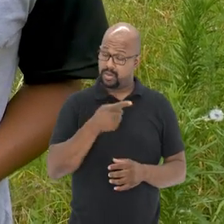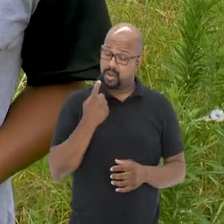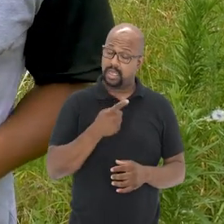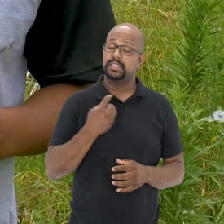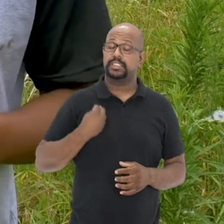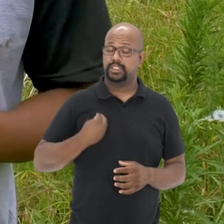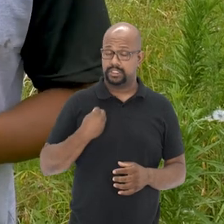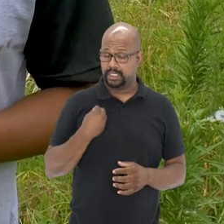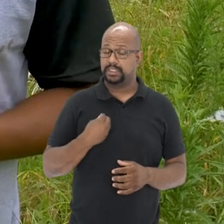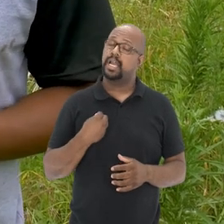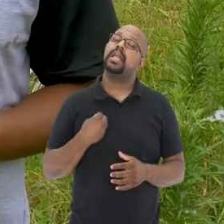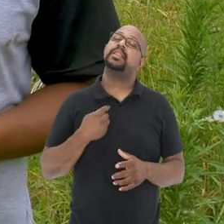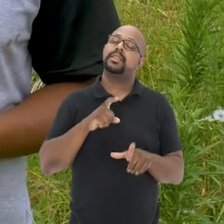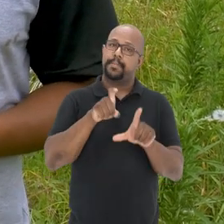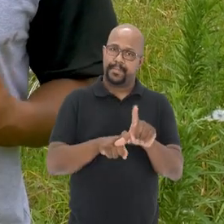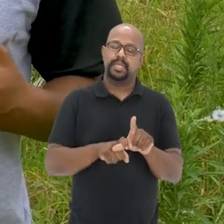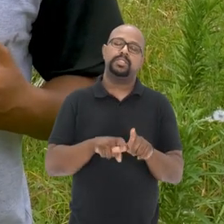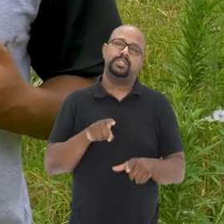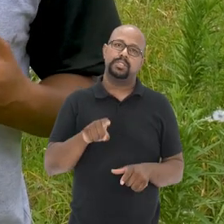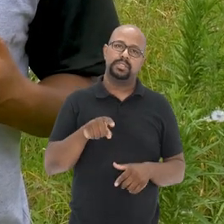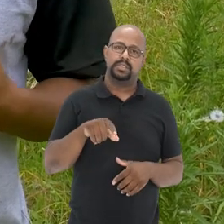A nossa resistência, a nossa existência depende.